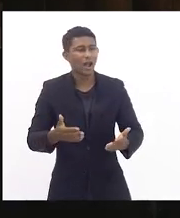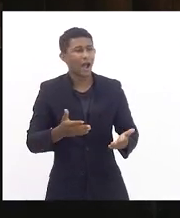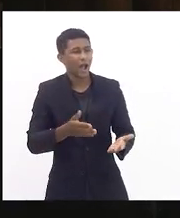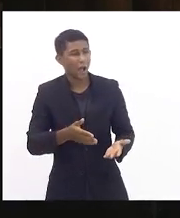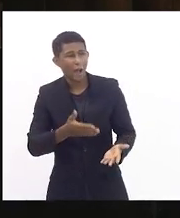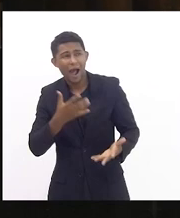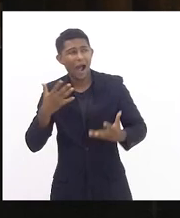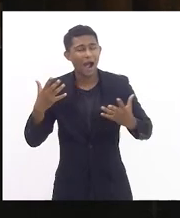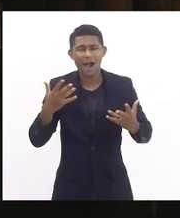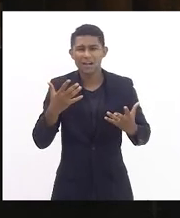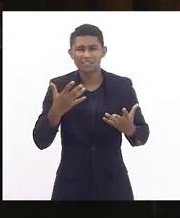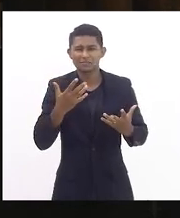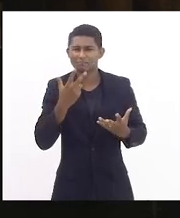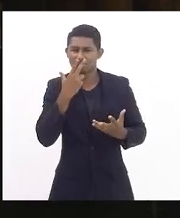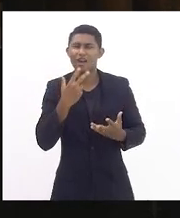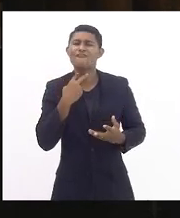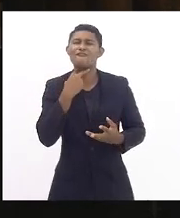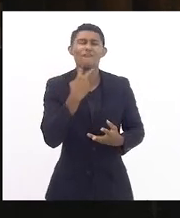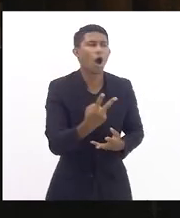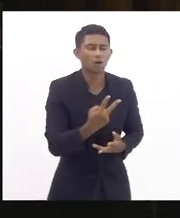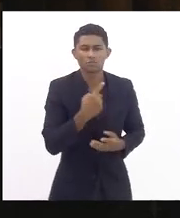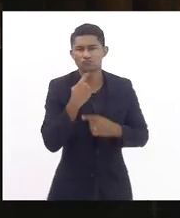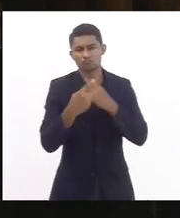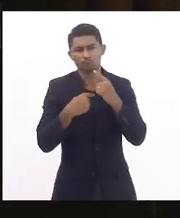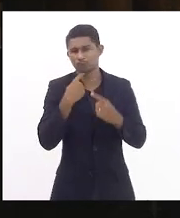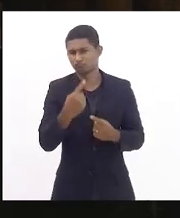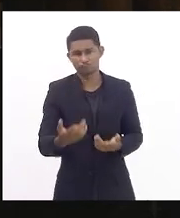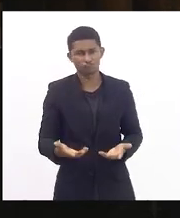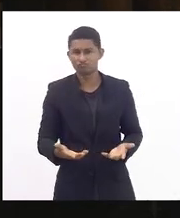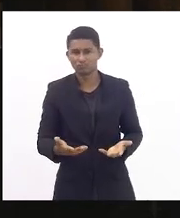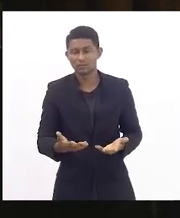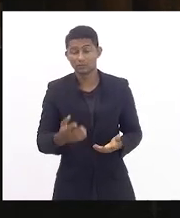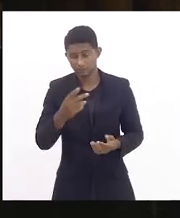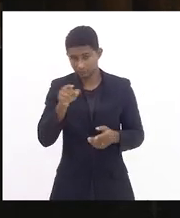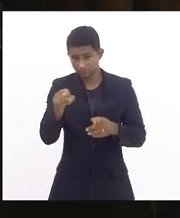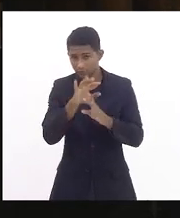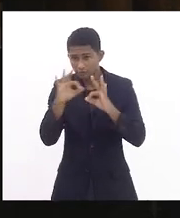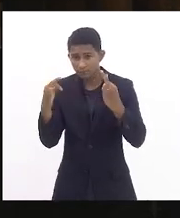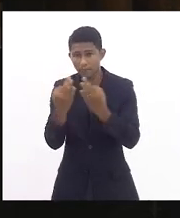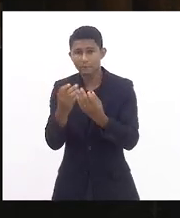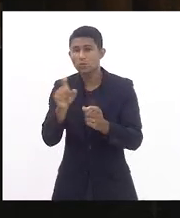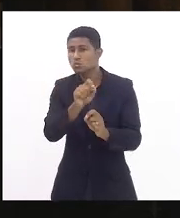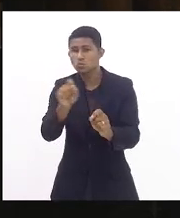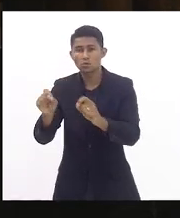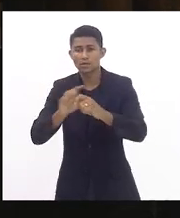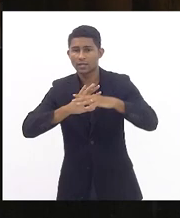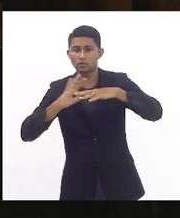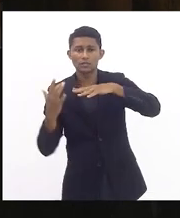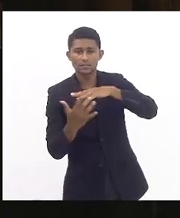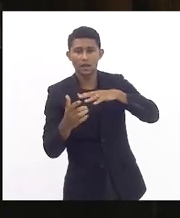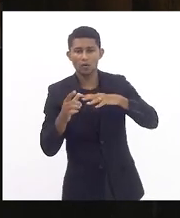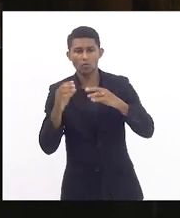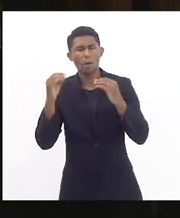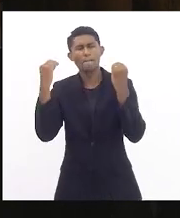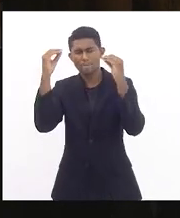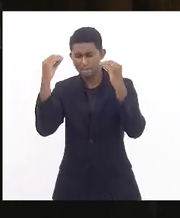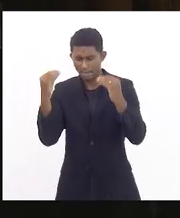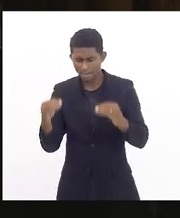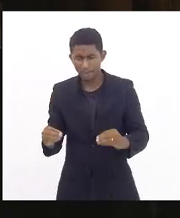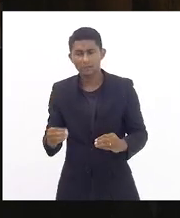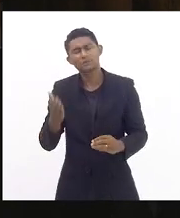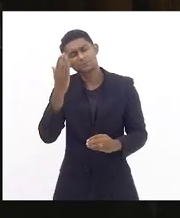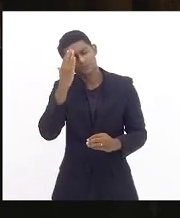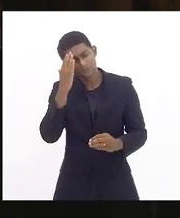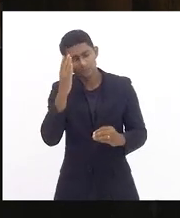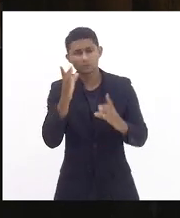pessoas agora estão clamando e usando a rede social como um ato de desabafo. Sabemos que existe uma democracia, sabemos que existe